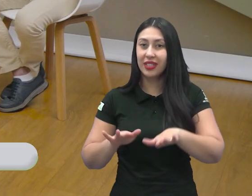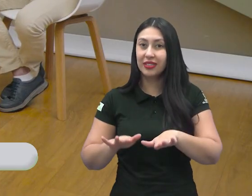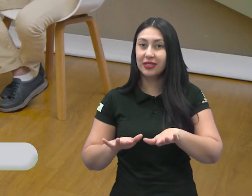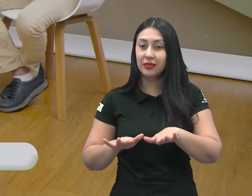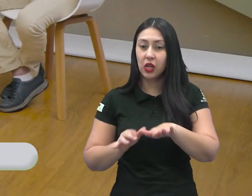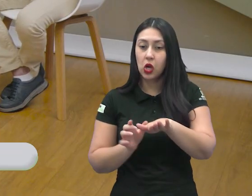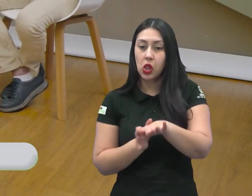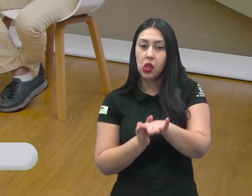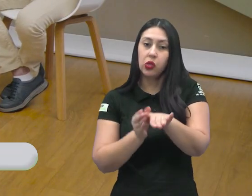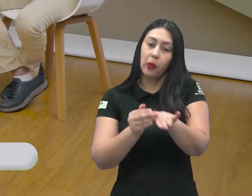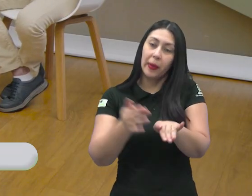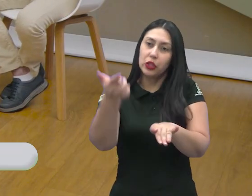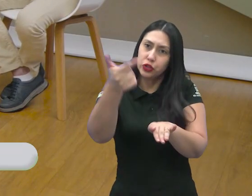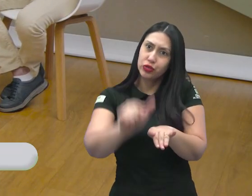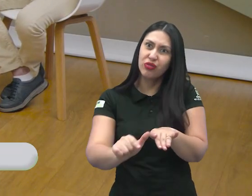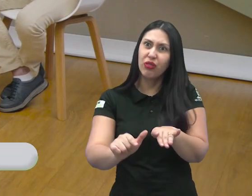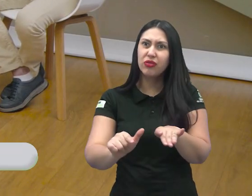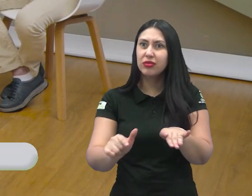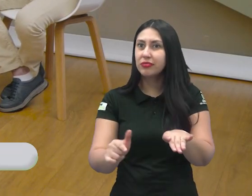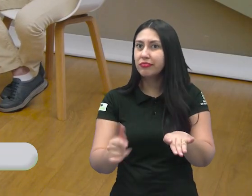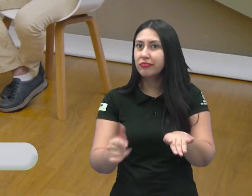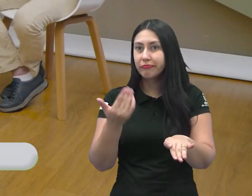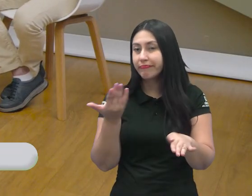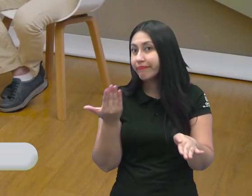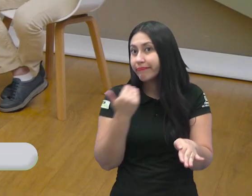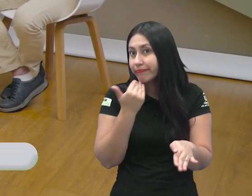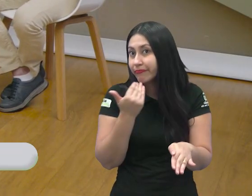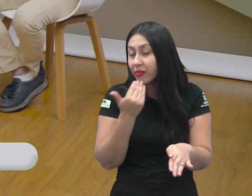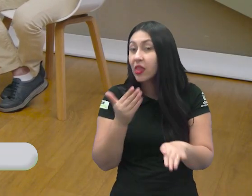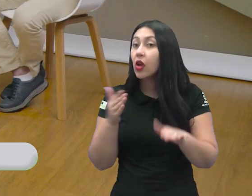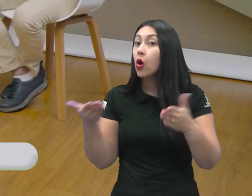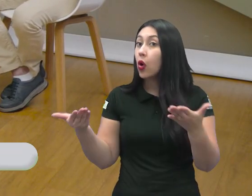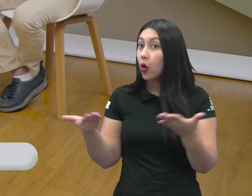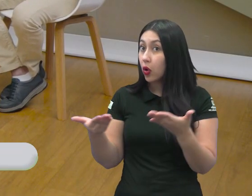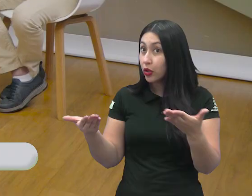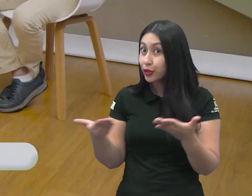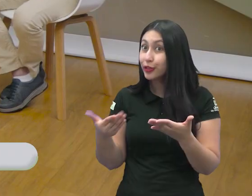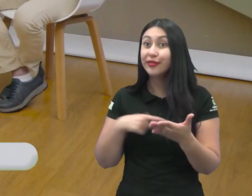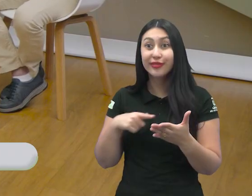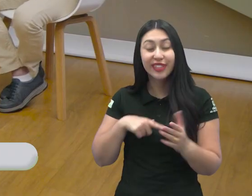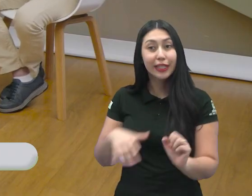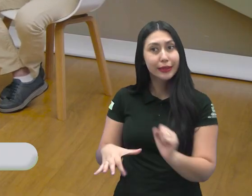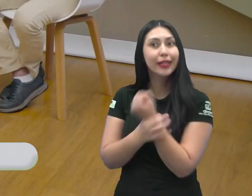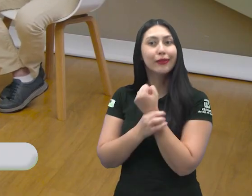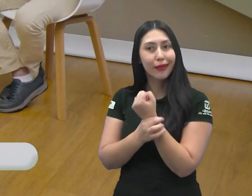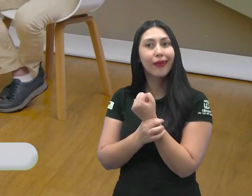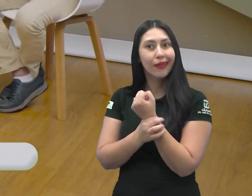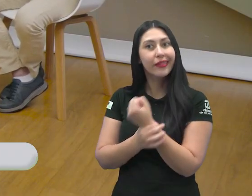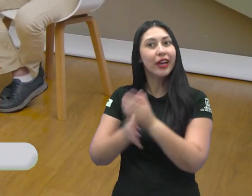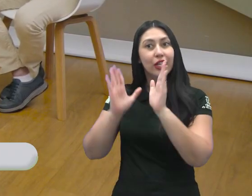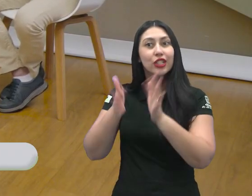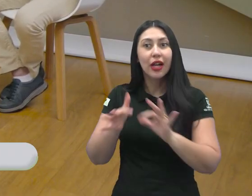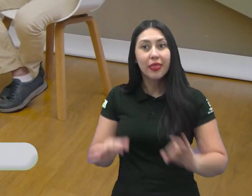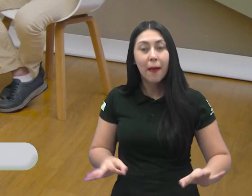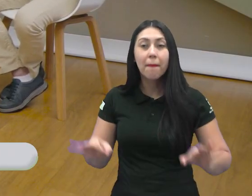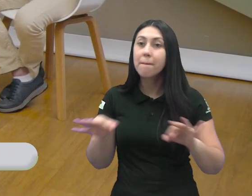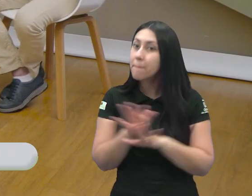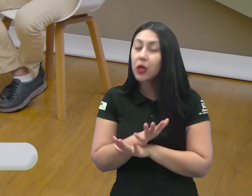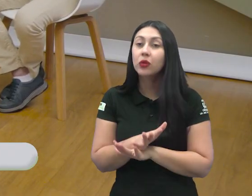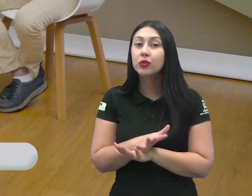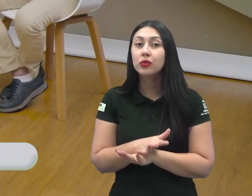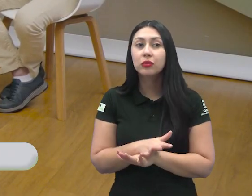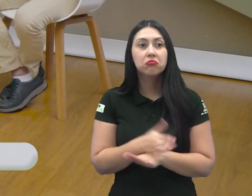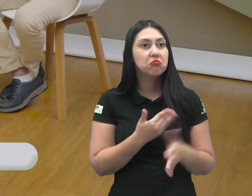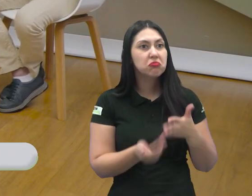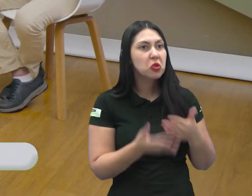Por isso, opera e volta. Então, hoje em dia, nós temos a garantia que opera e não volta, porque está fixado, ele cola no lugar. E independente